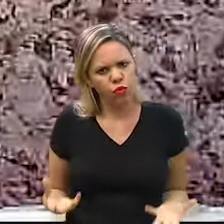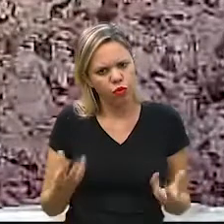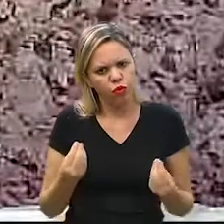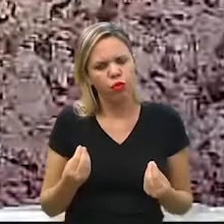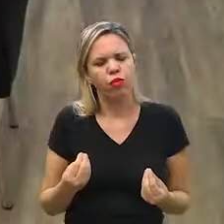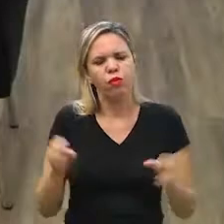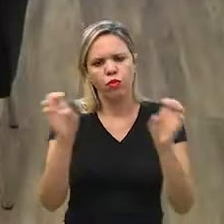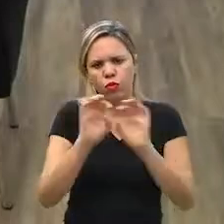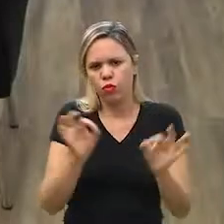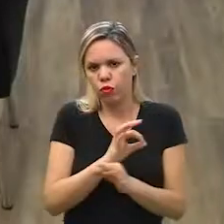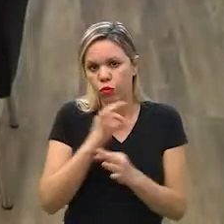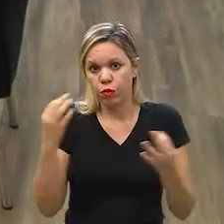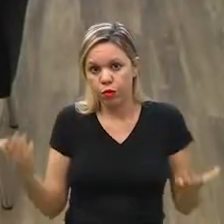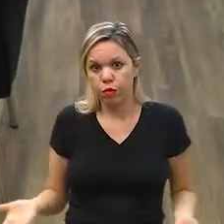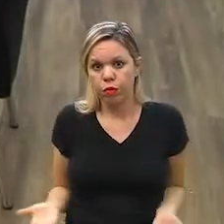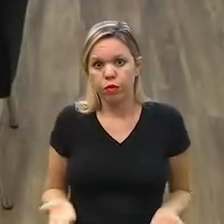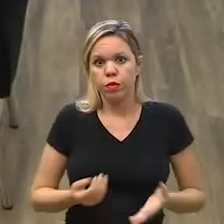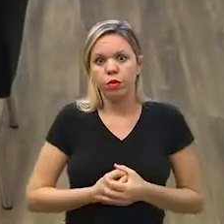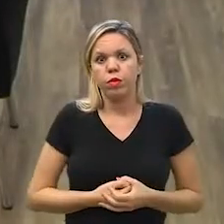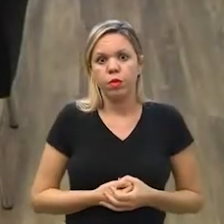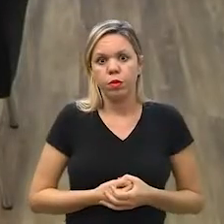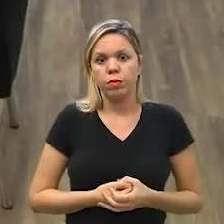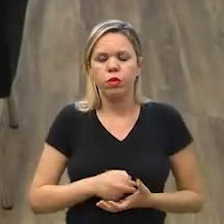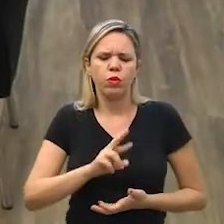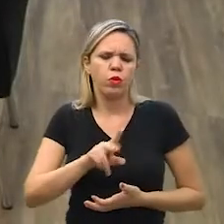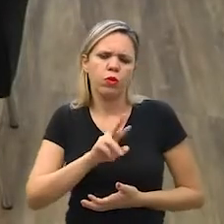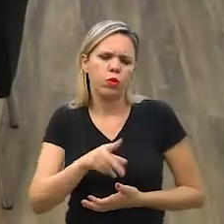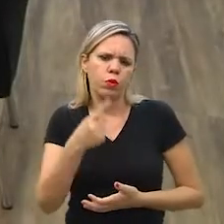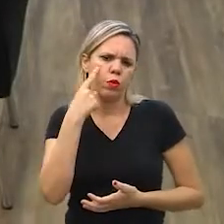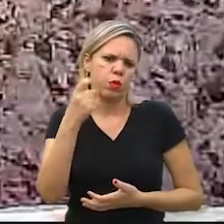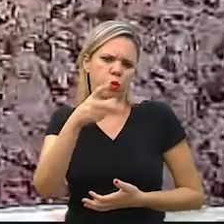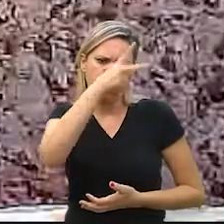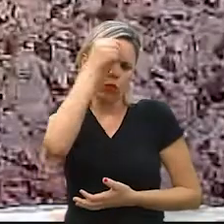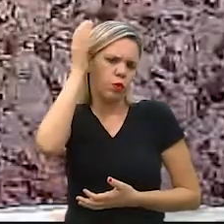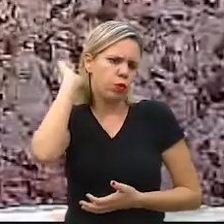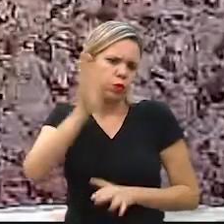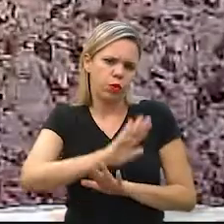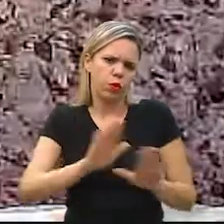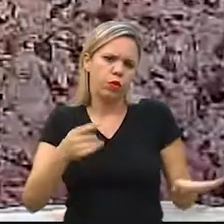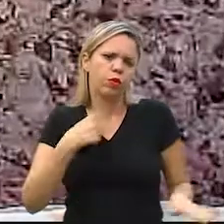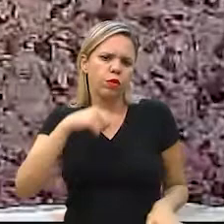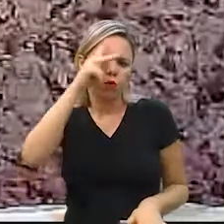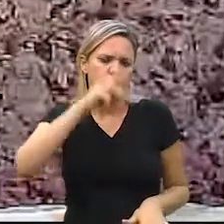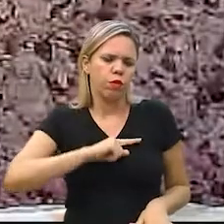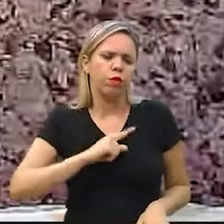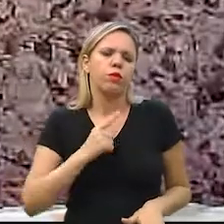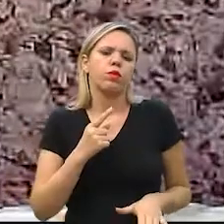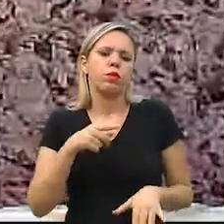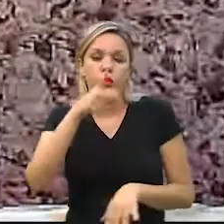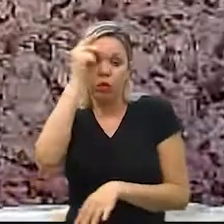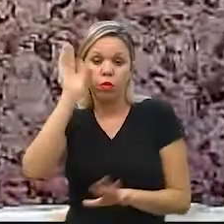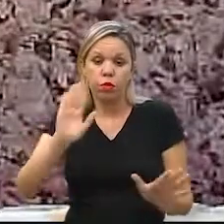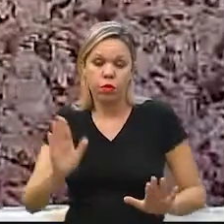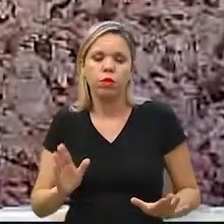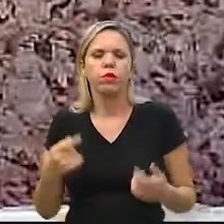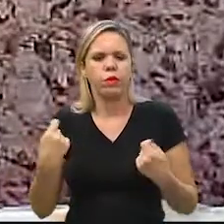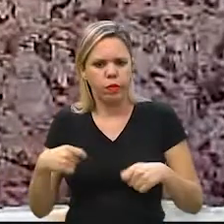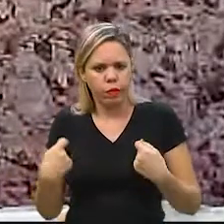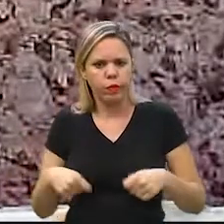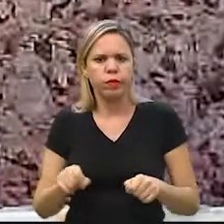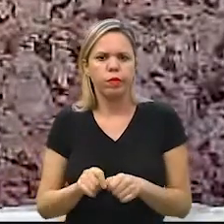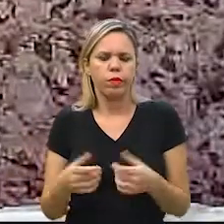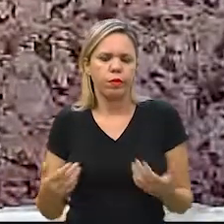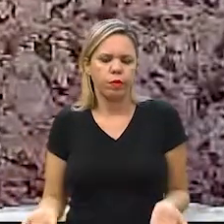bem estruturada. E não é por intenção do prefeito, por vontade própria de algum executivo, é pela